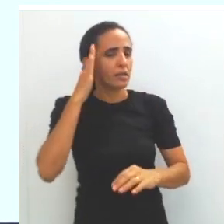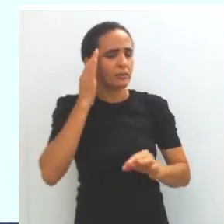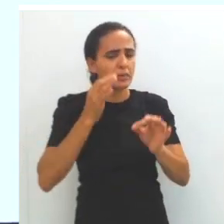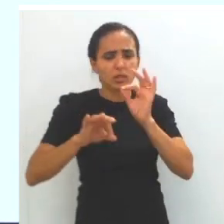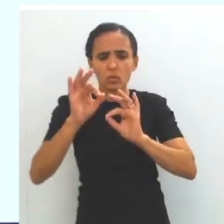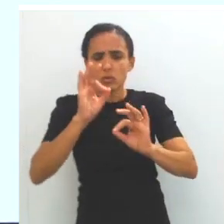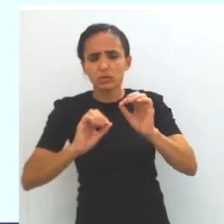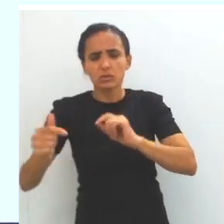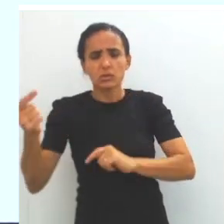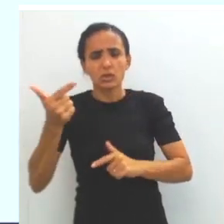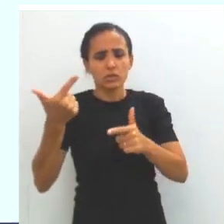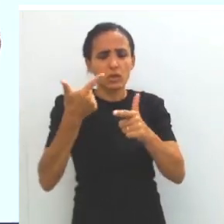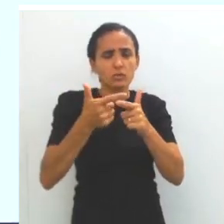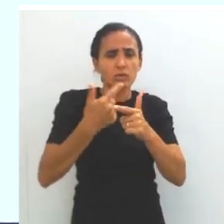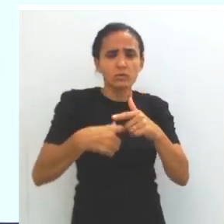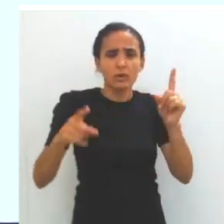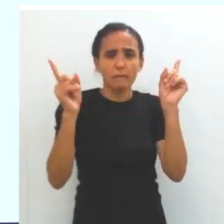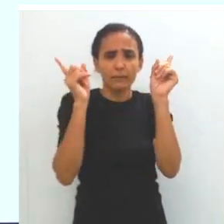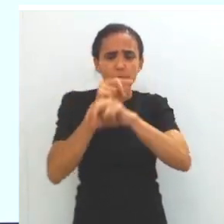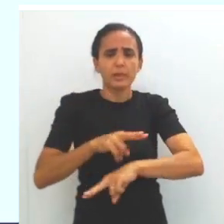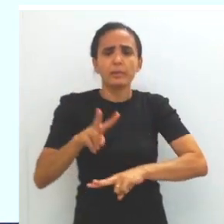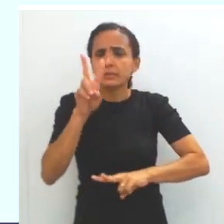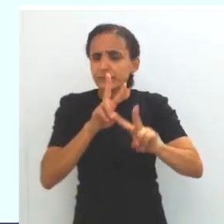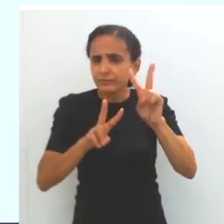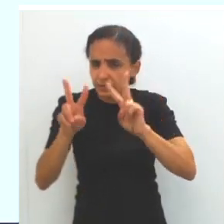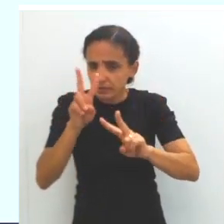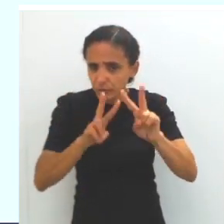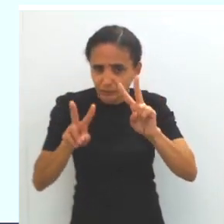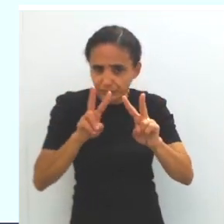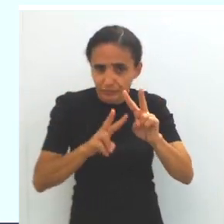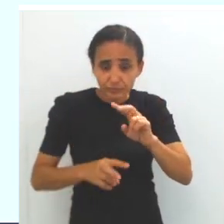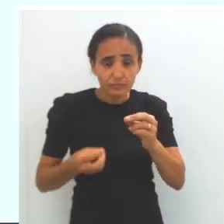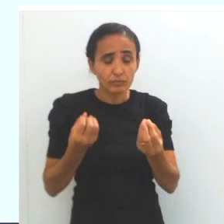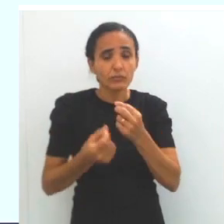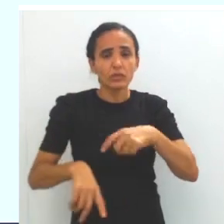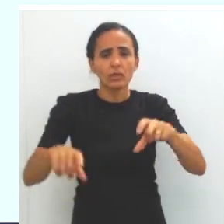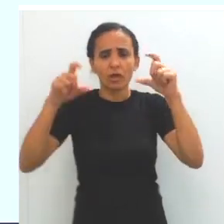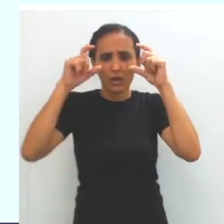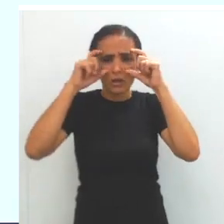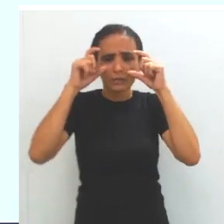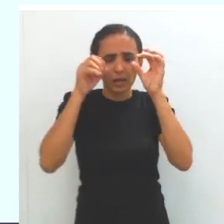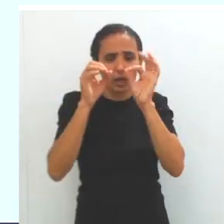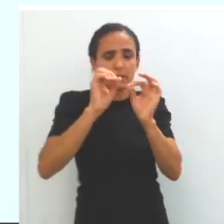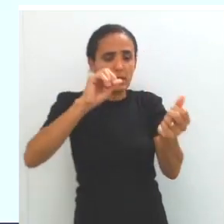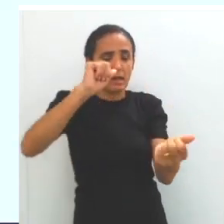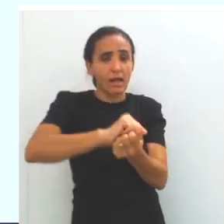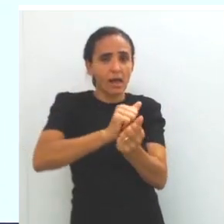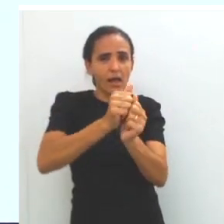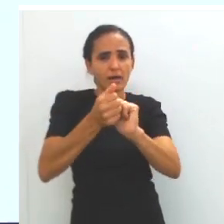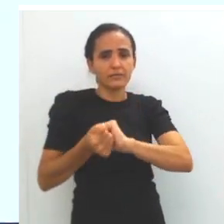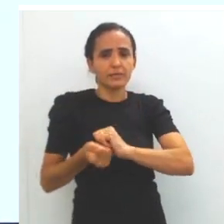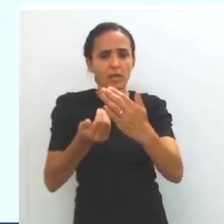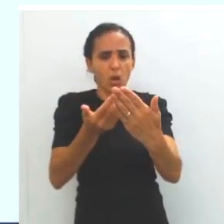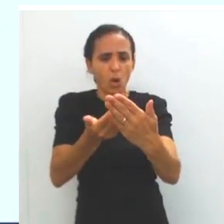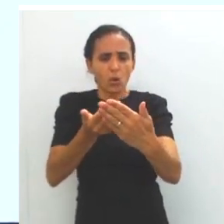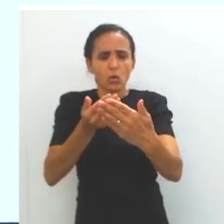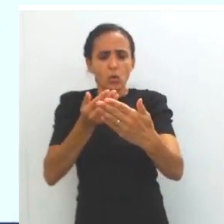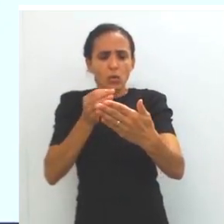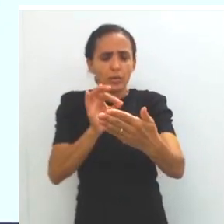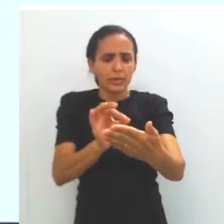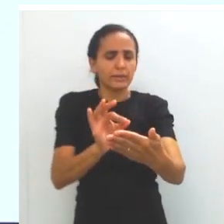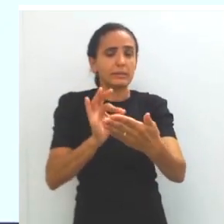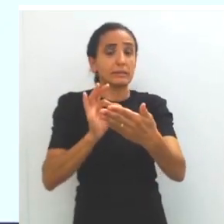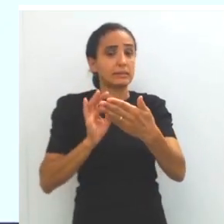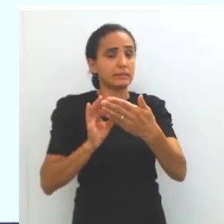focal. Hipermetropia, ponto focal após a retina. Qual é a lente? Convergente. Chame